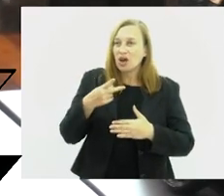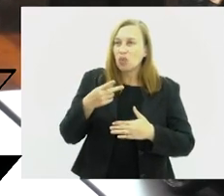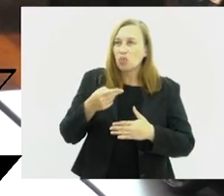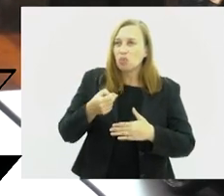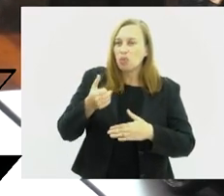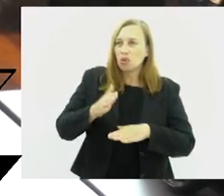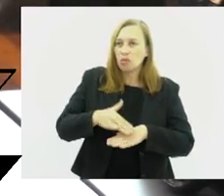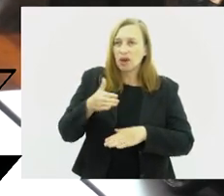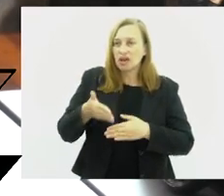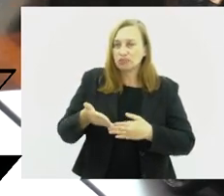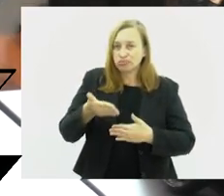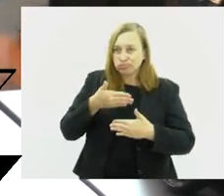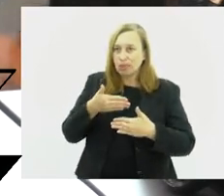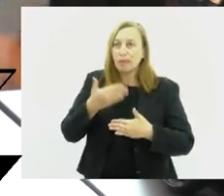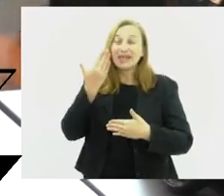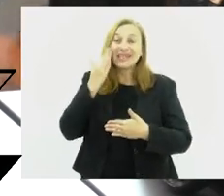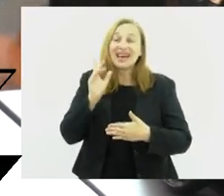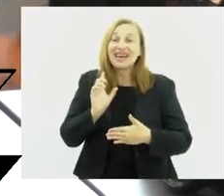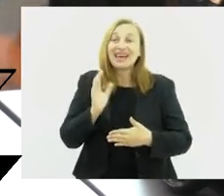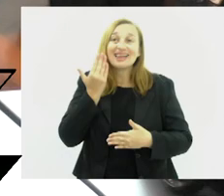seria vulnerável nesse caso.